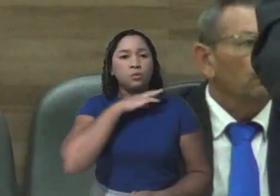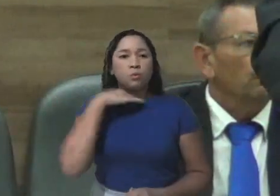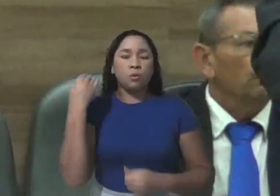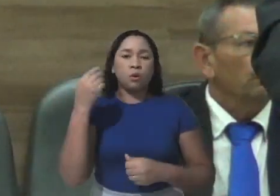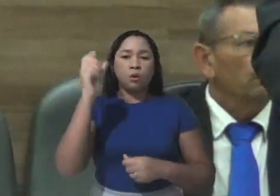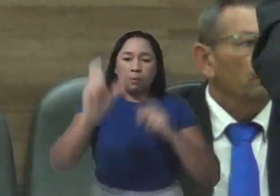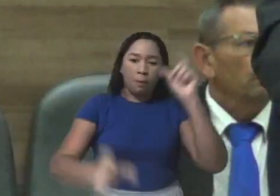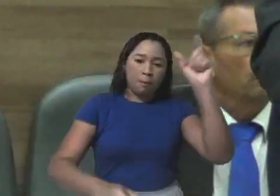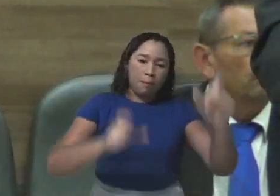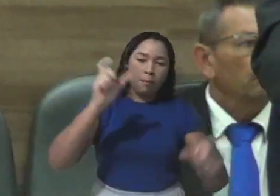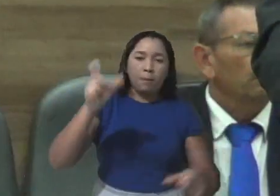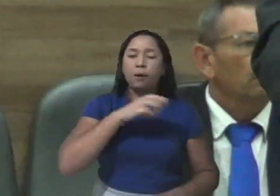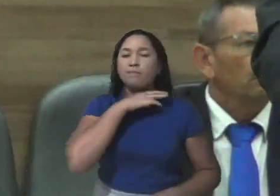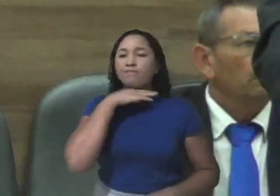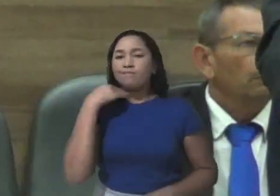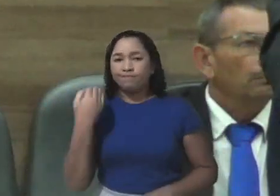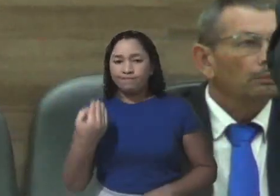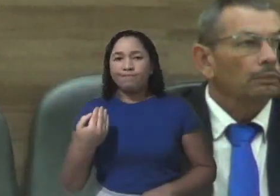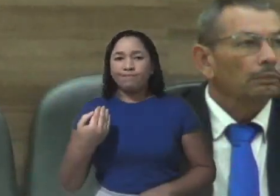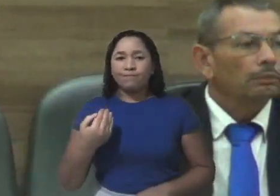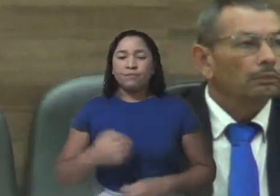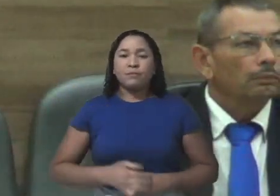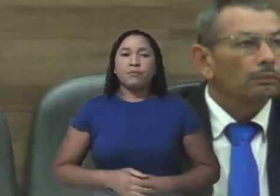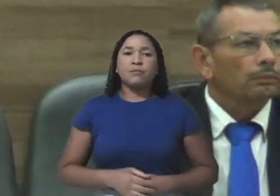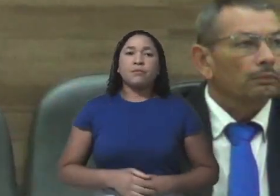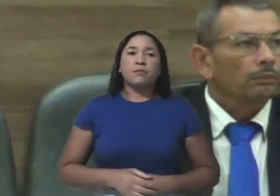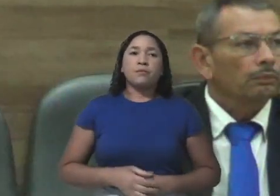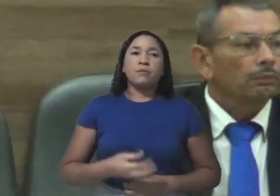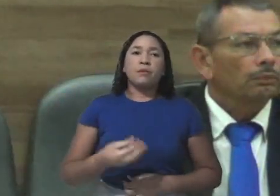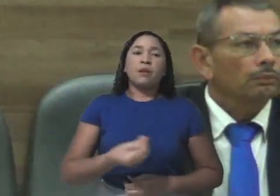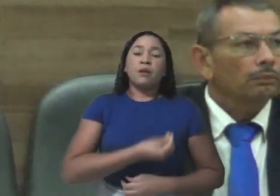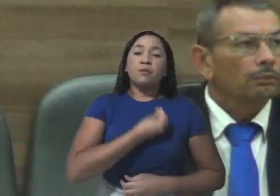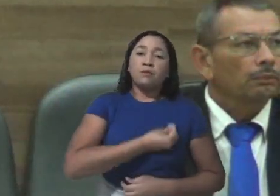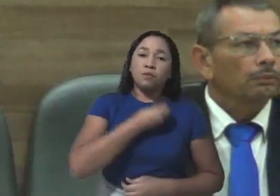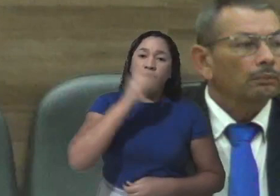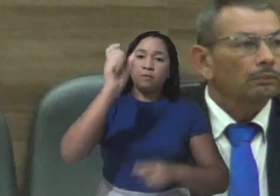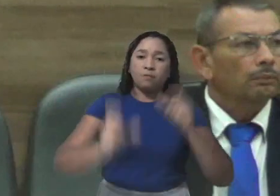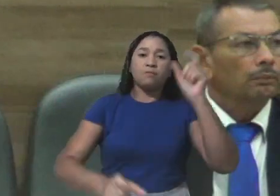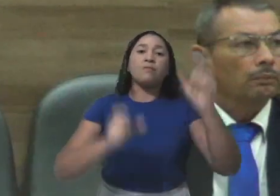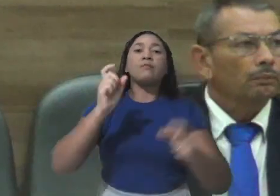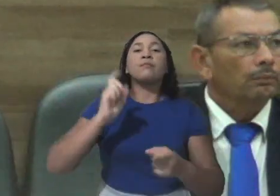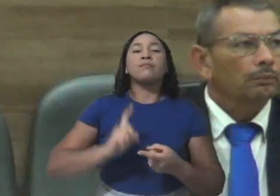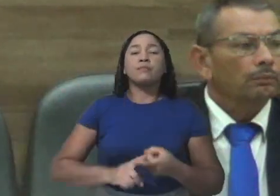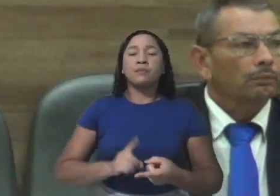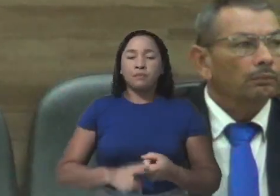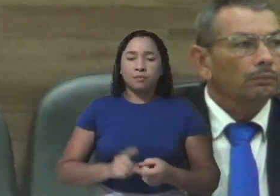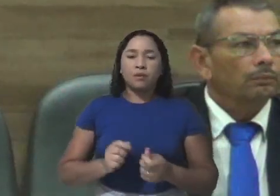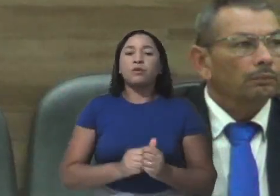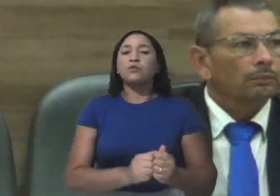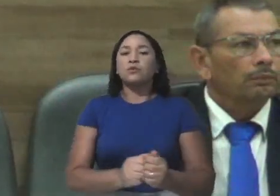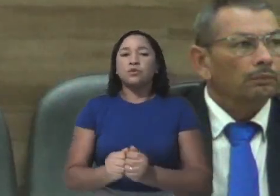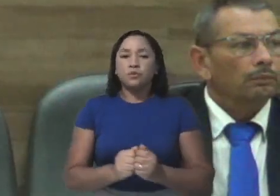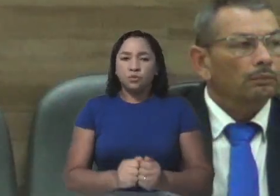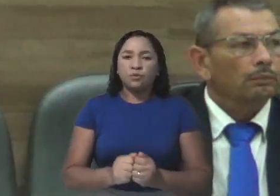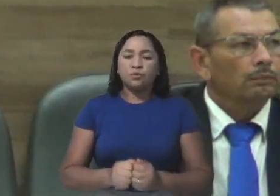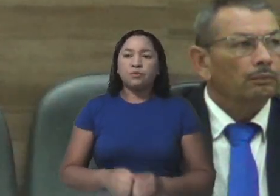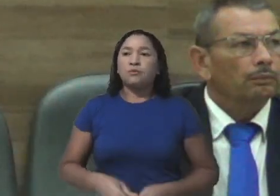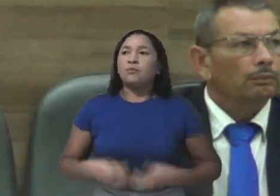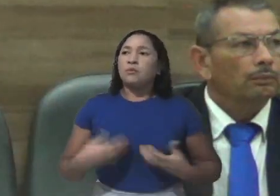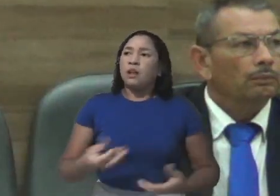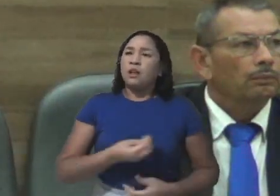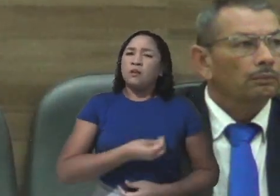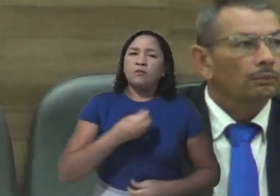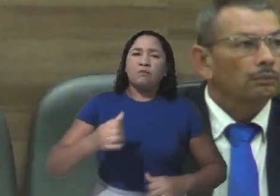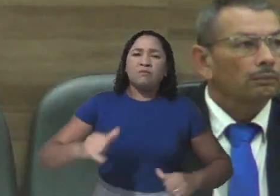desta época, estiverem vivos. E na eternidade de tristeza e tormento para os infiéis, e